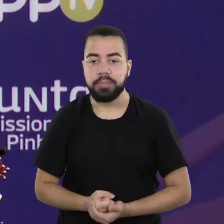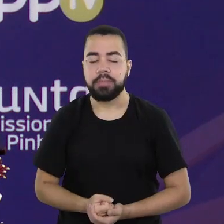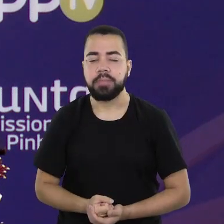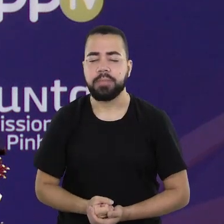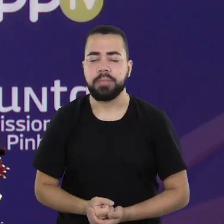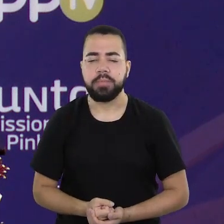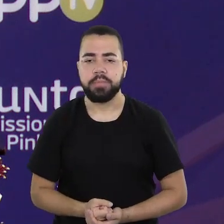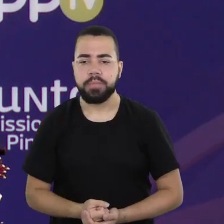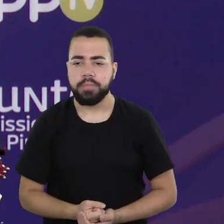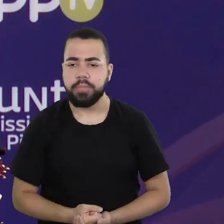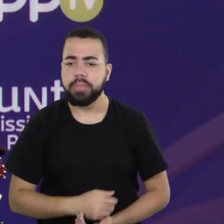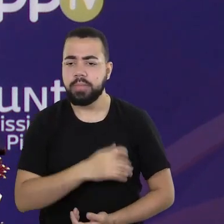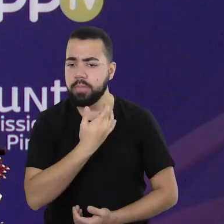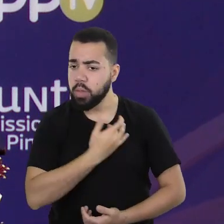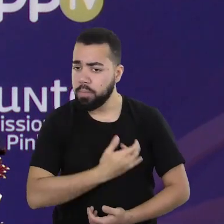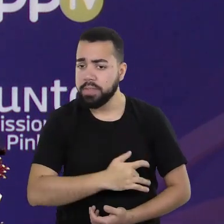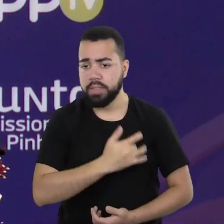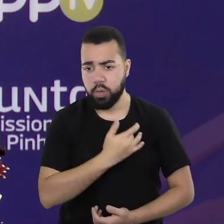é que compaixão